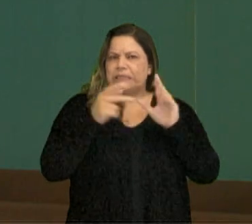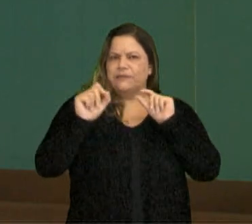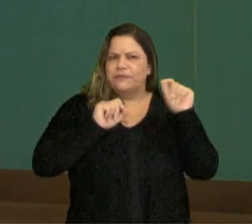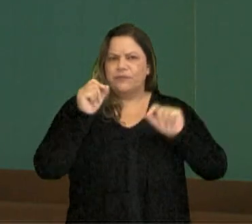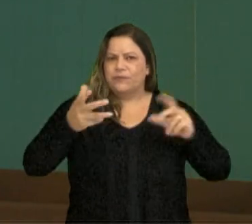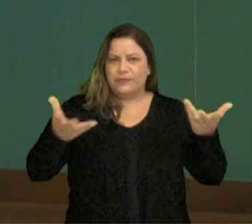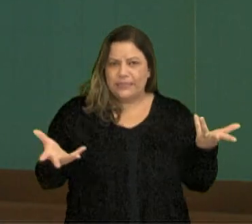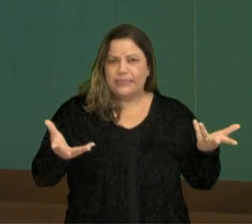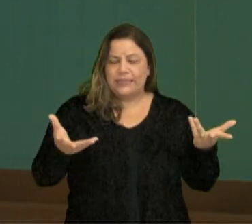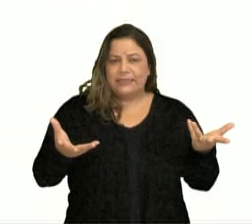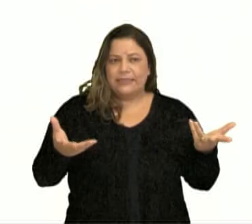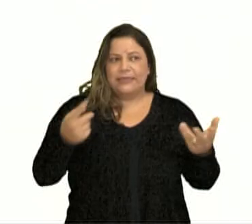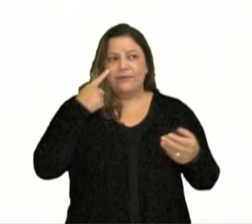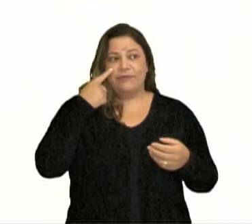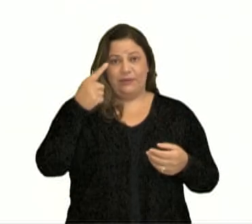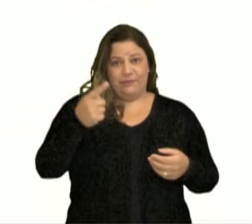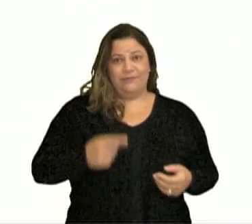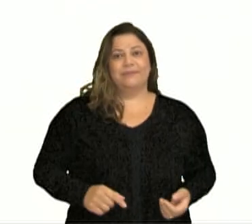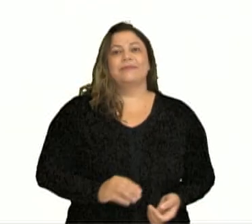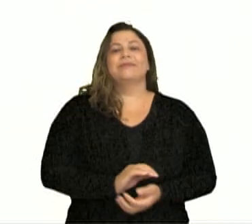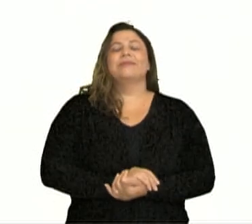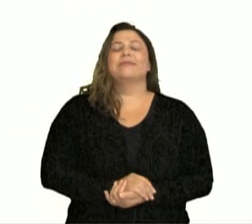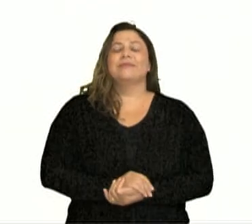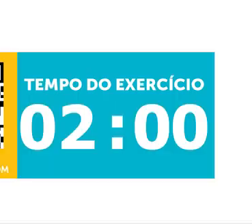atenção, vamos lá, anota aí pra mim. Let's go.